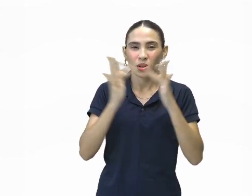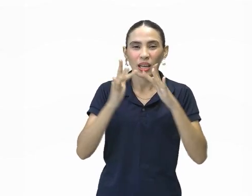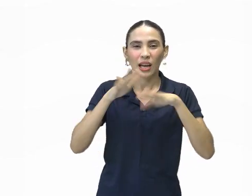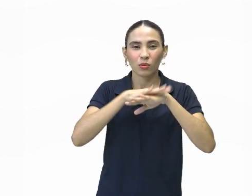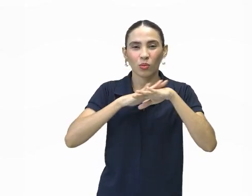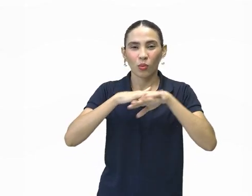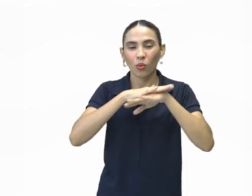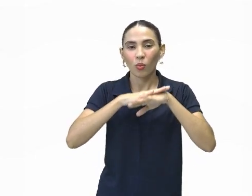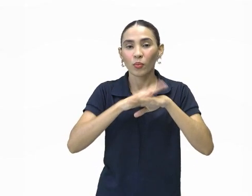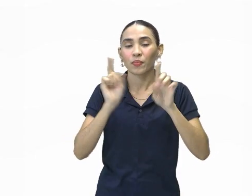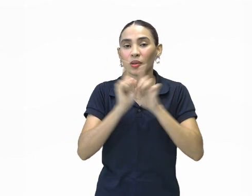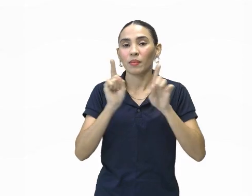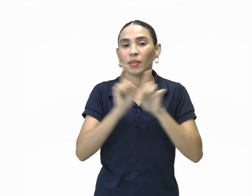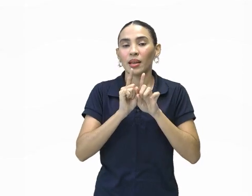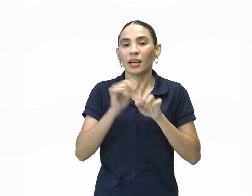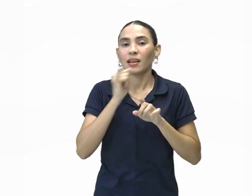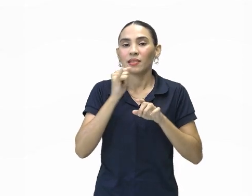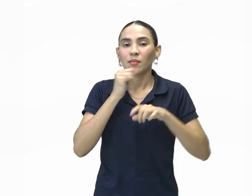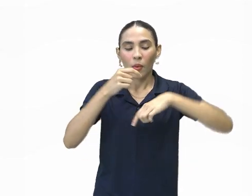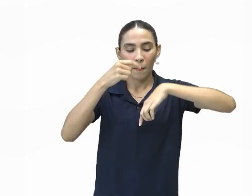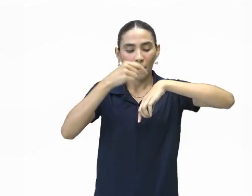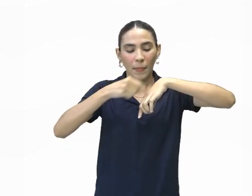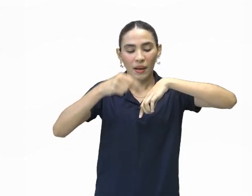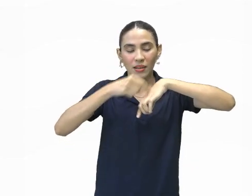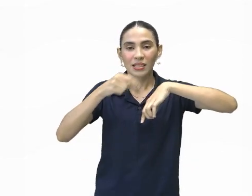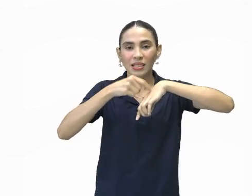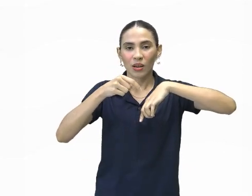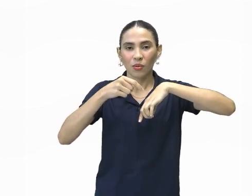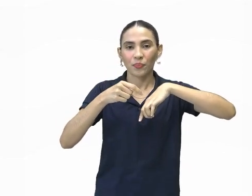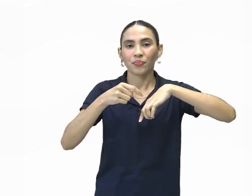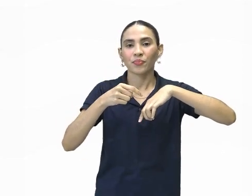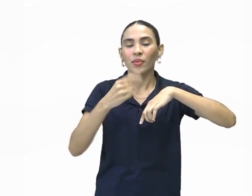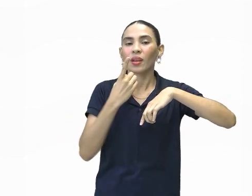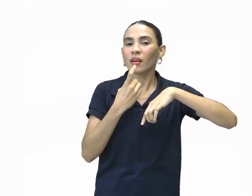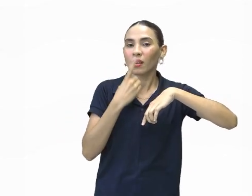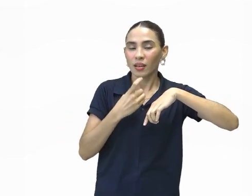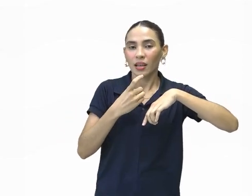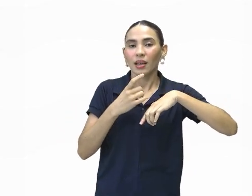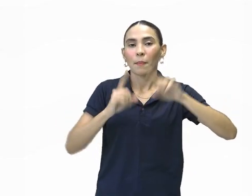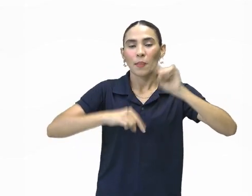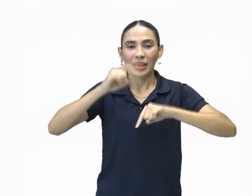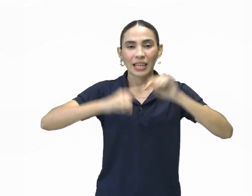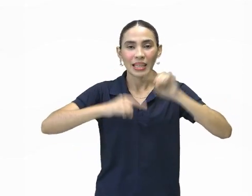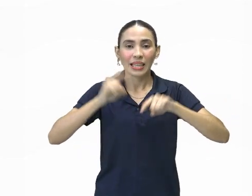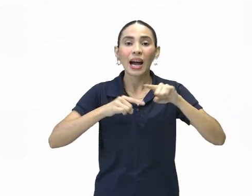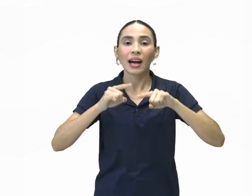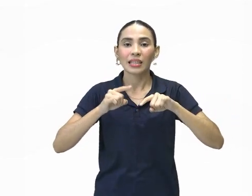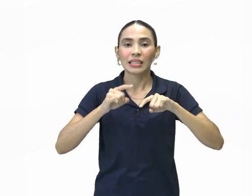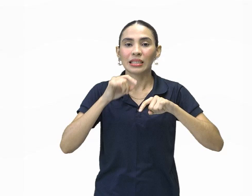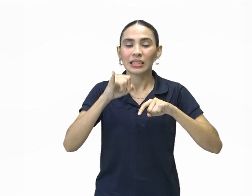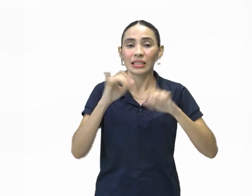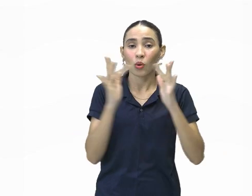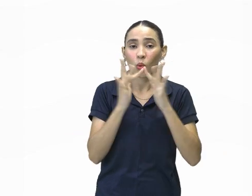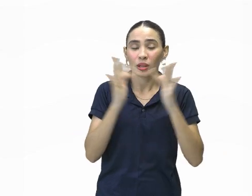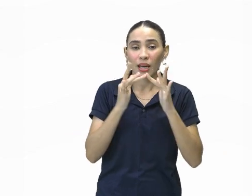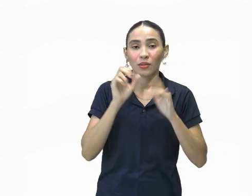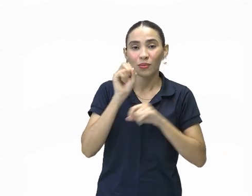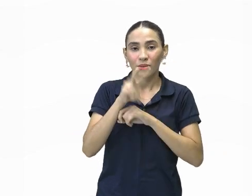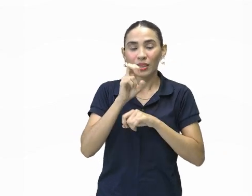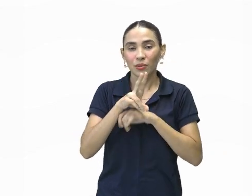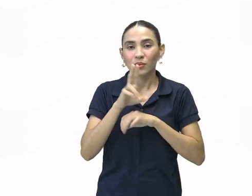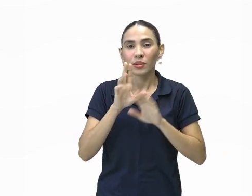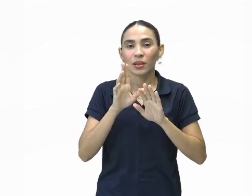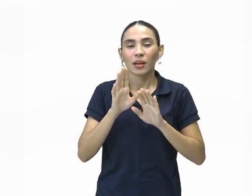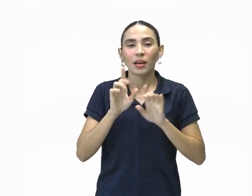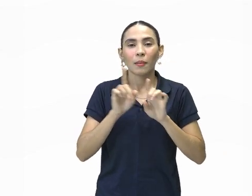outra. Infecção também por perfuração e cortes, com instrumentos que estariam contaminados por esse vírus. Só para a